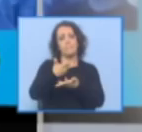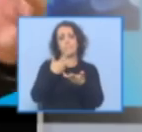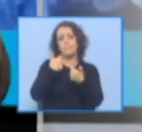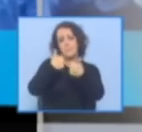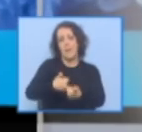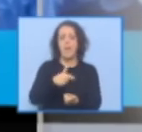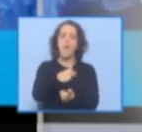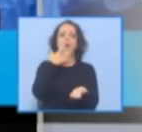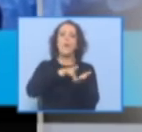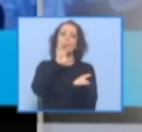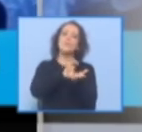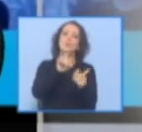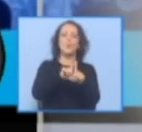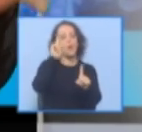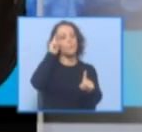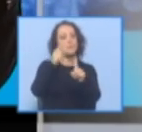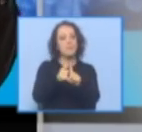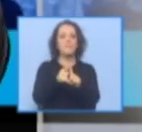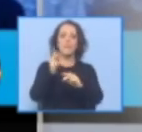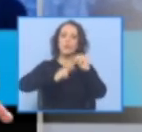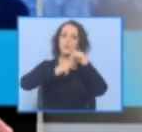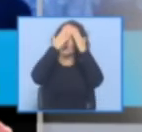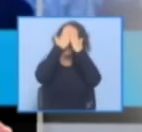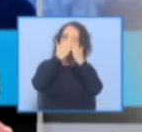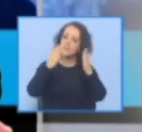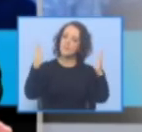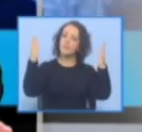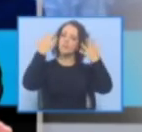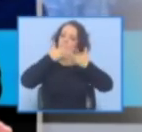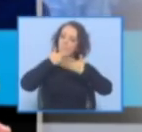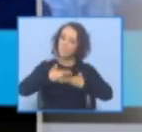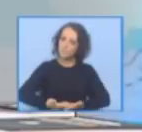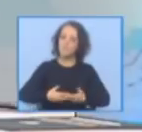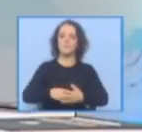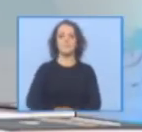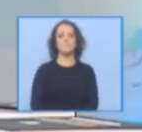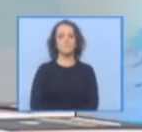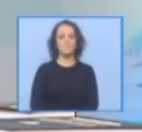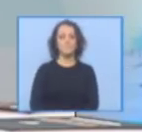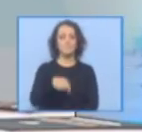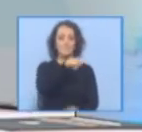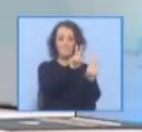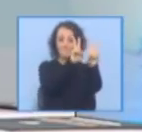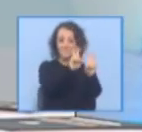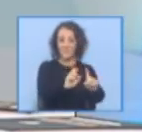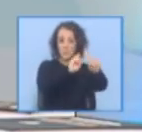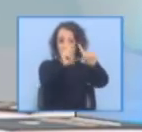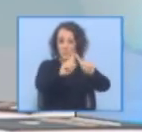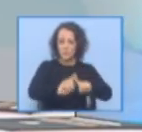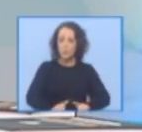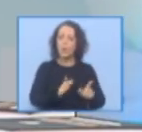que pretende, no fundo, ajudar a construir uma democracia mais madura. Nessas diferentes tipologias, fale-nos